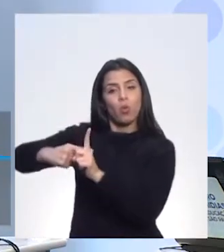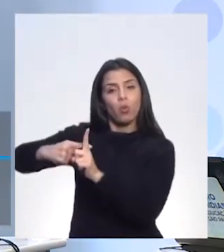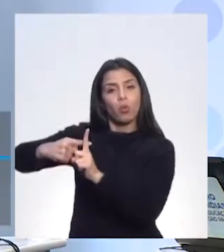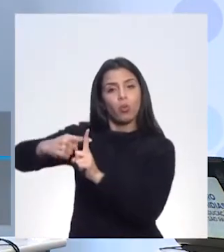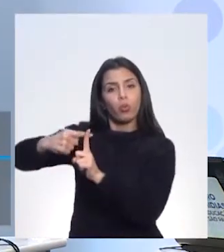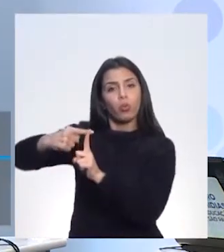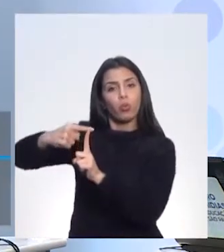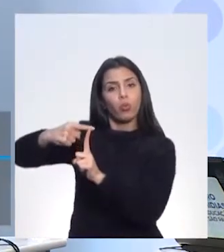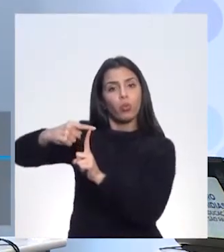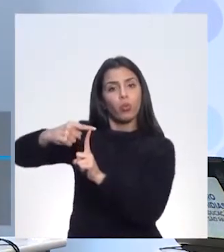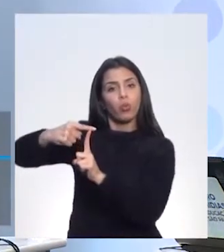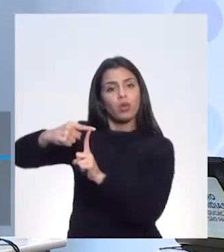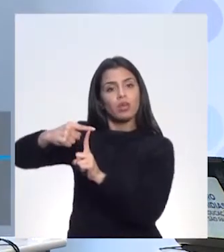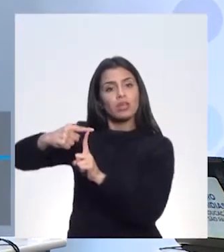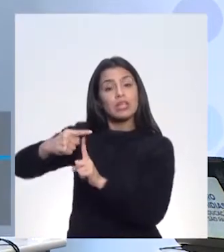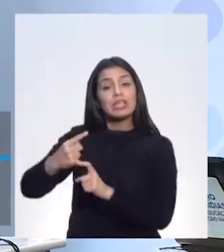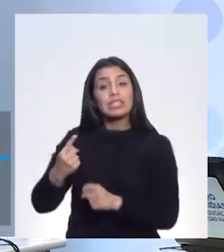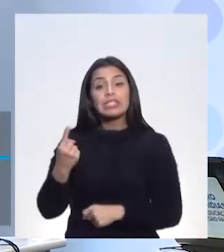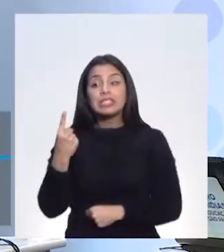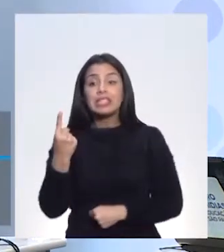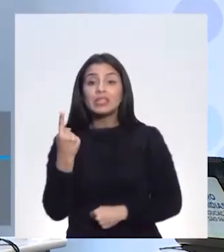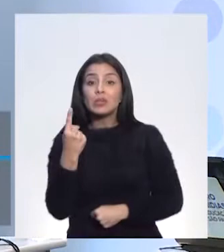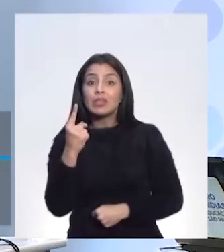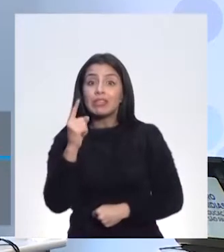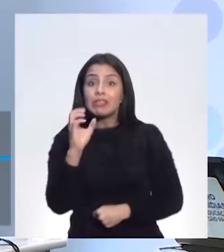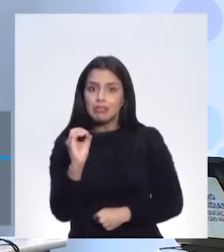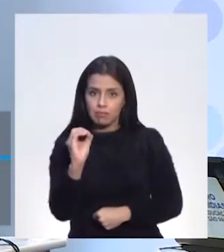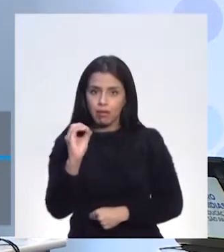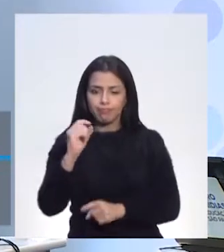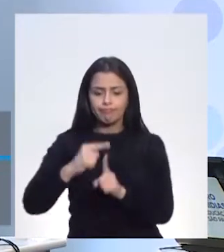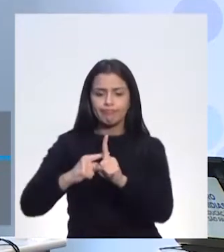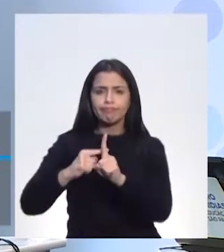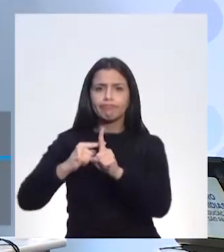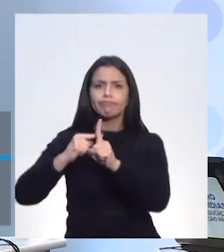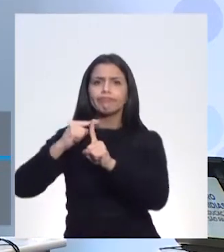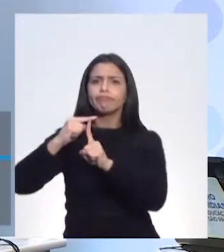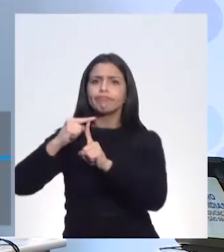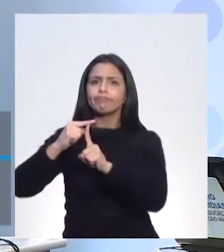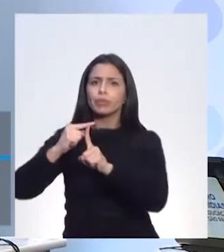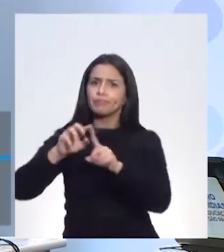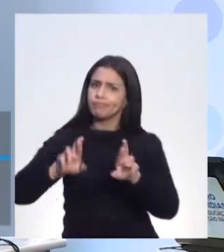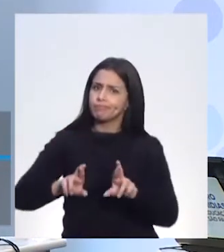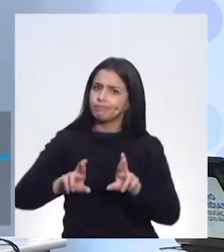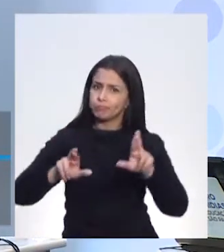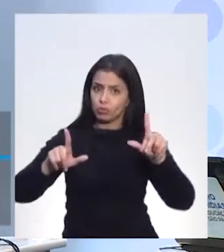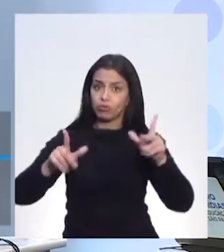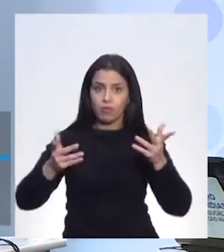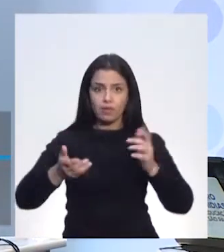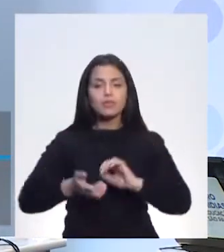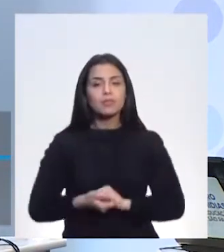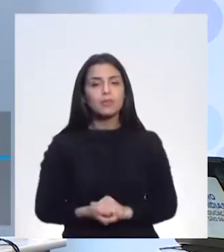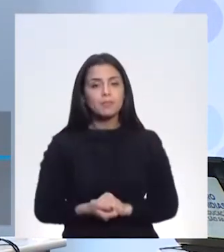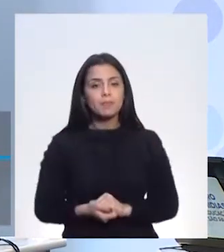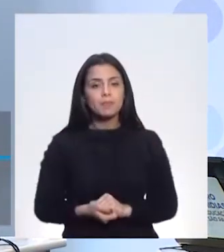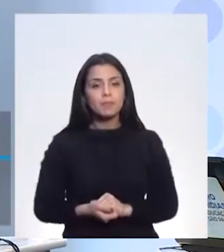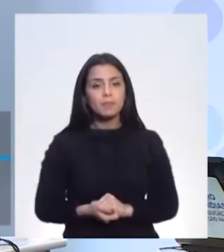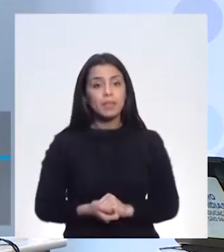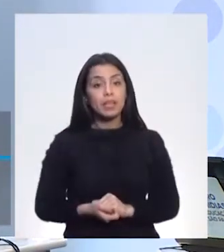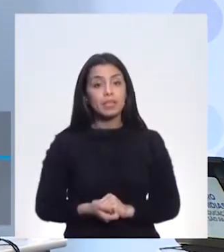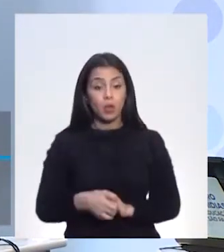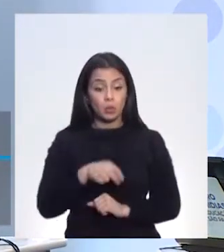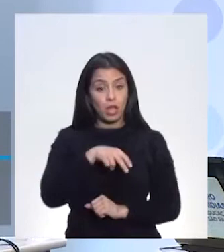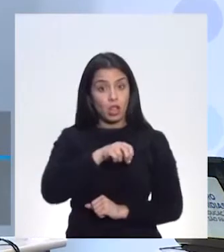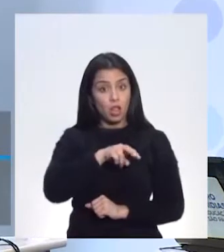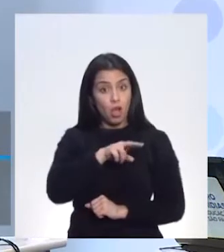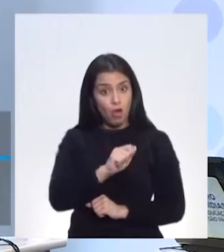vai até 110 graus Celsius. Bastante diferente, né? Então, ela passa na lua nova